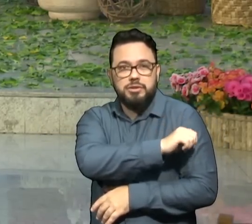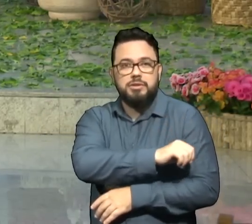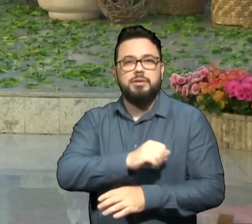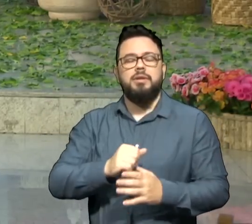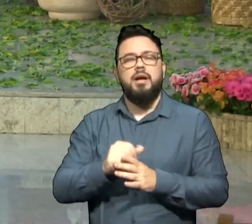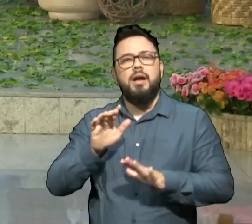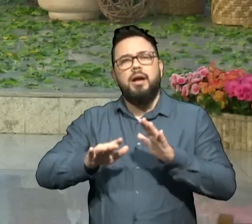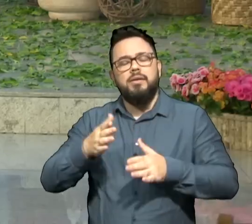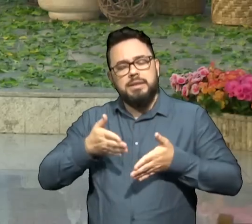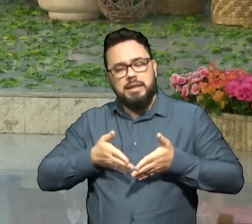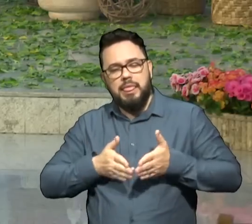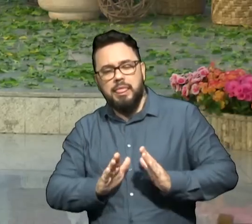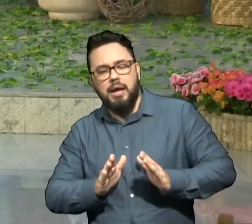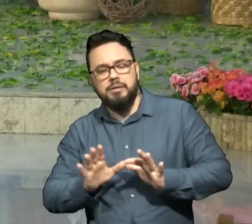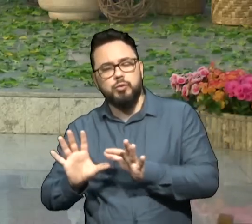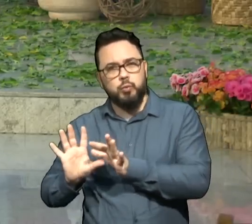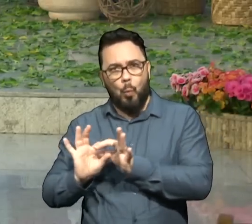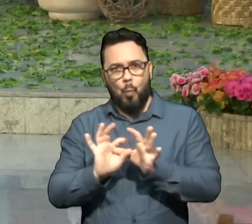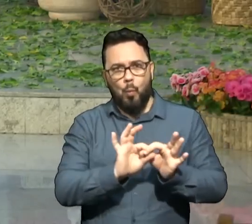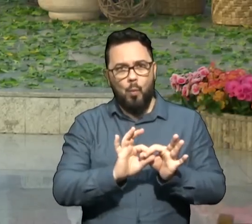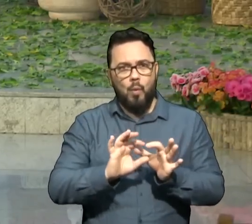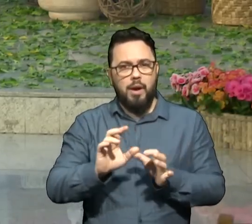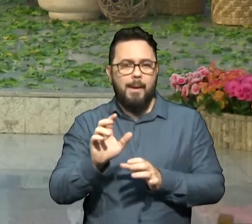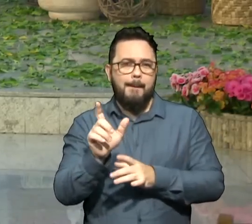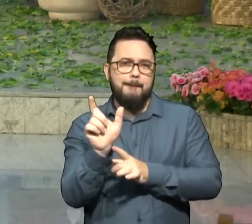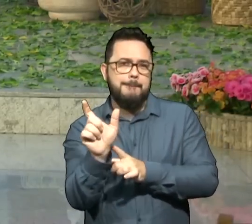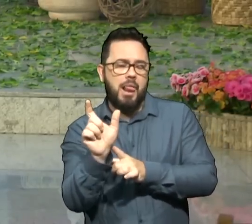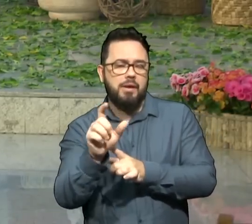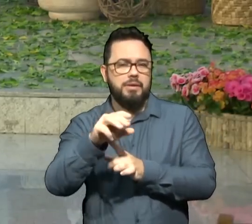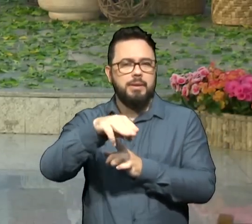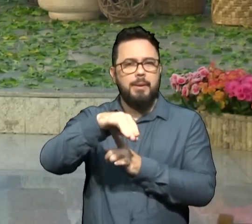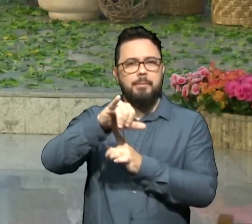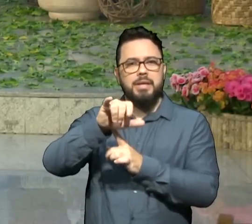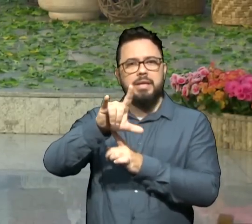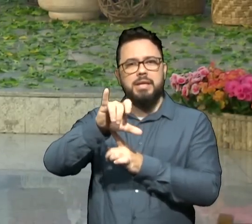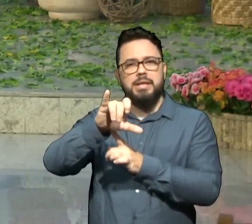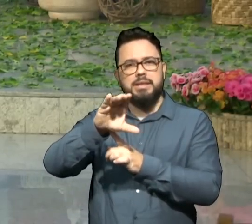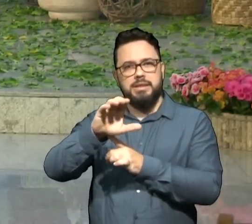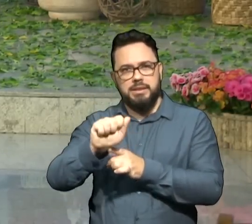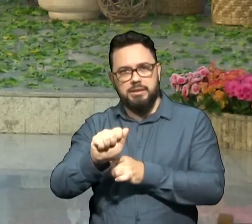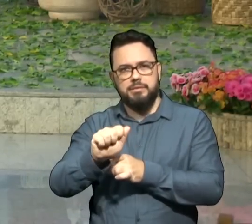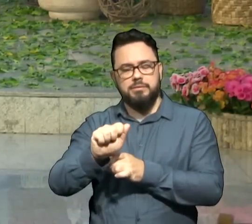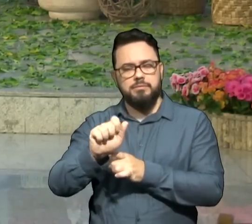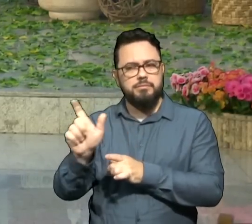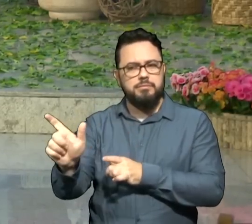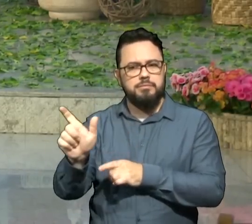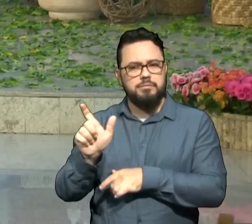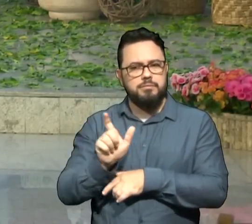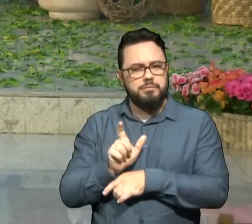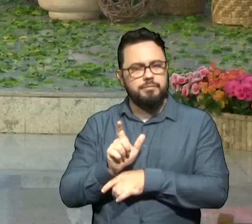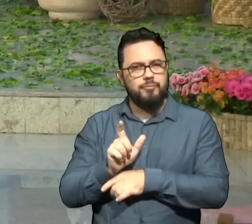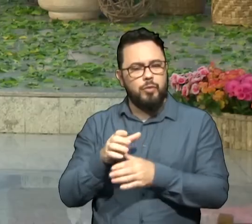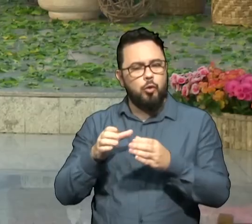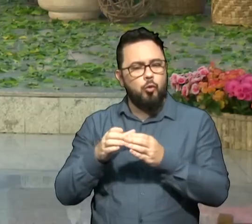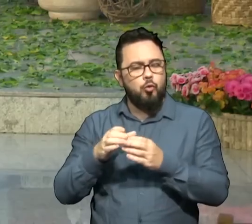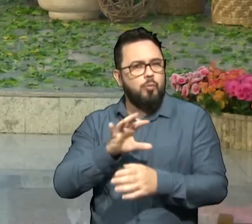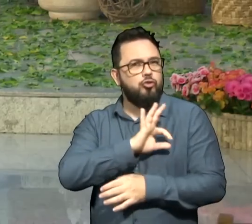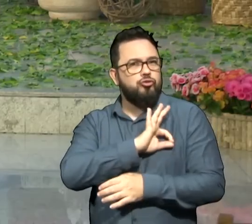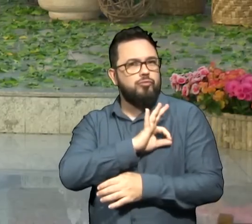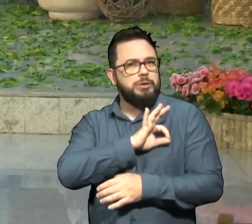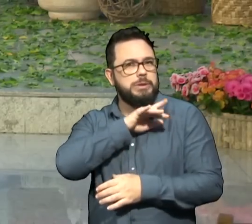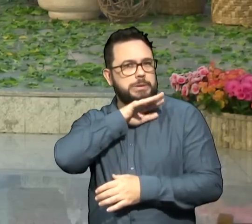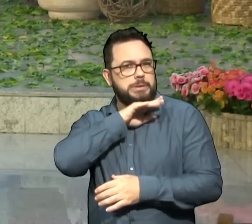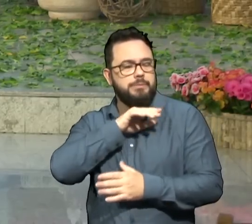a palavra milicianos é pronunciada talvez para alguém de São Paulo ela tem um significado quando a palavra miliciano é é é